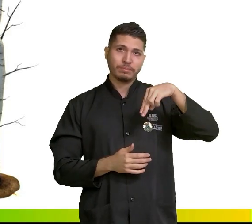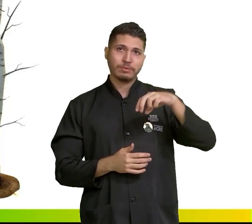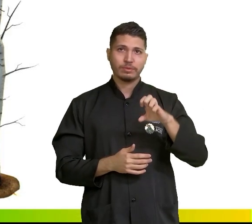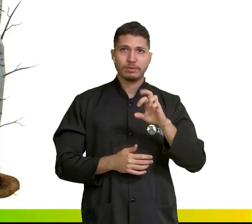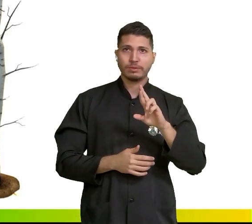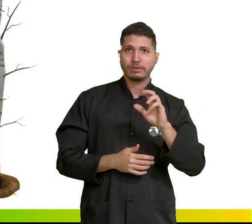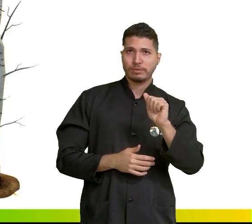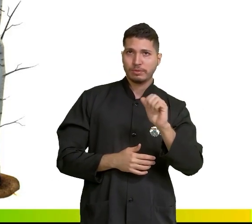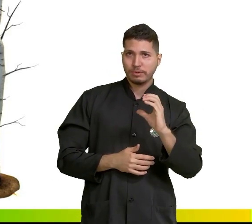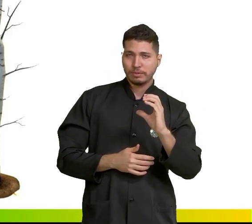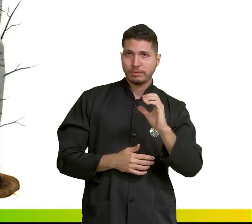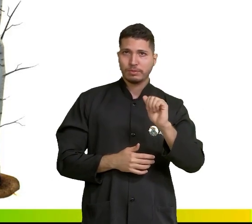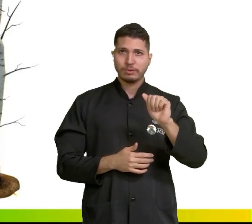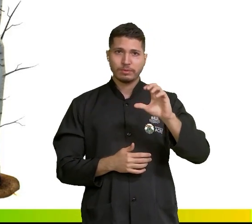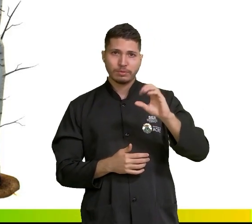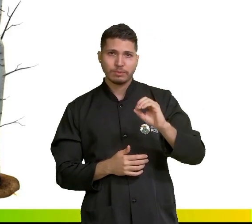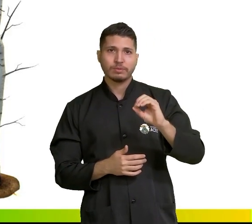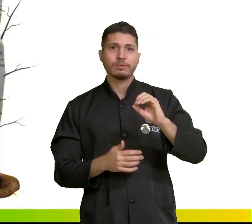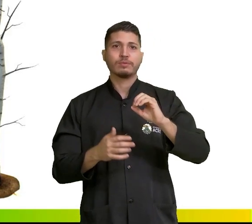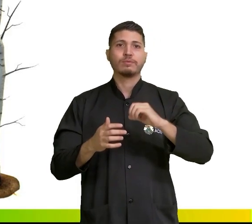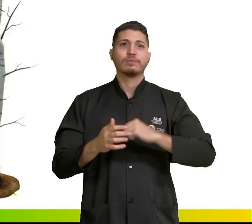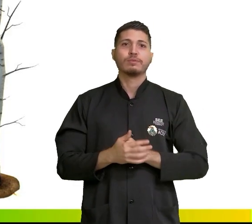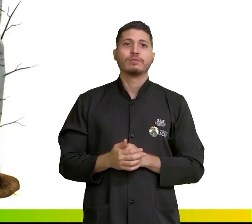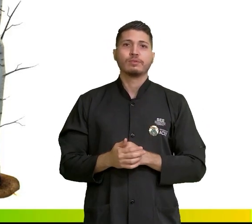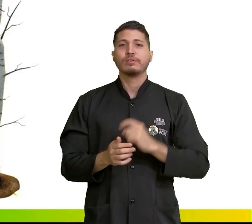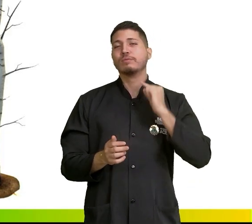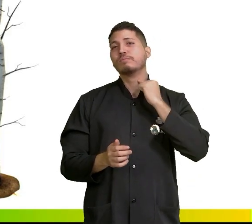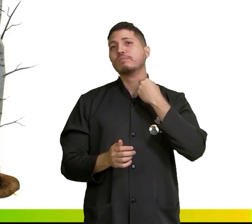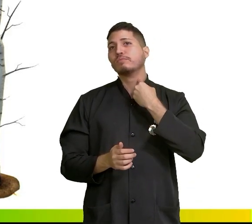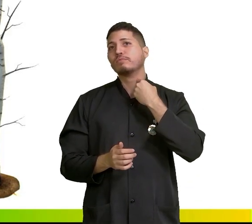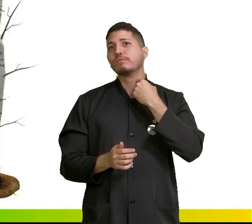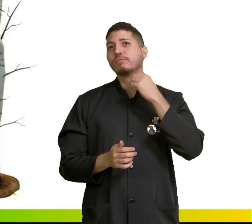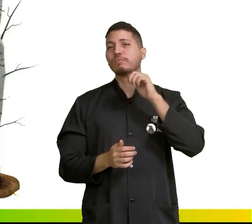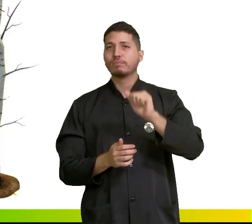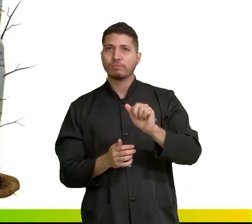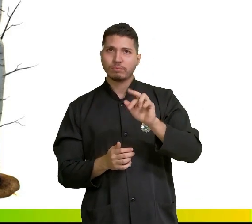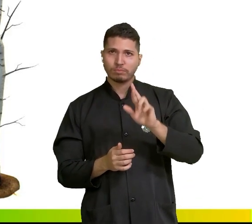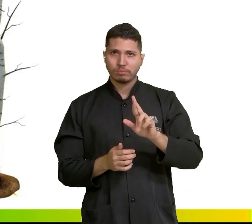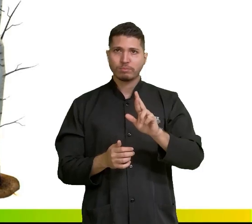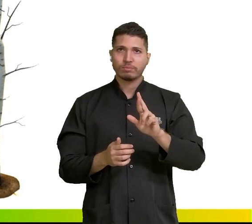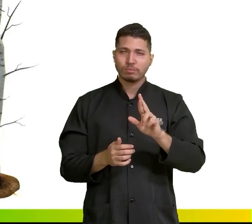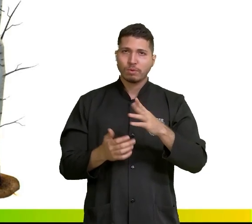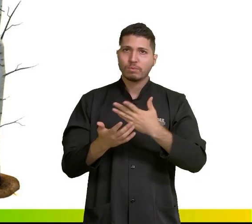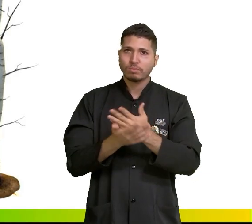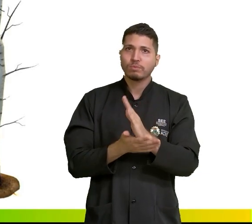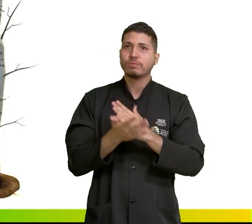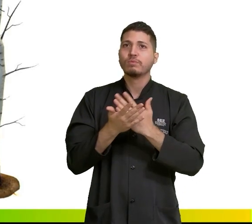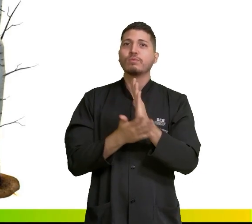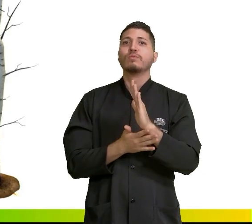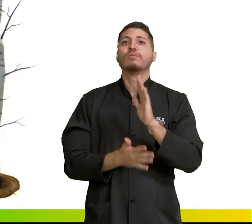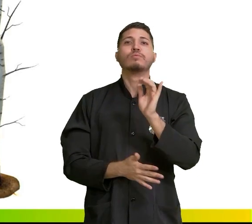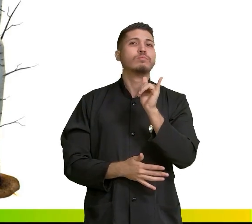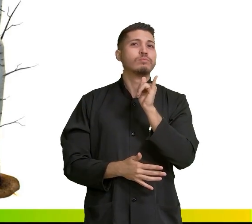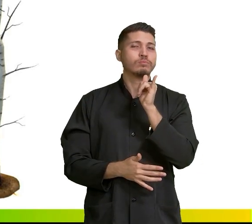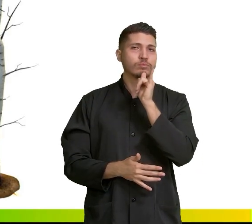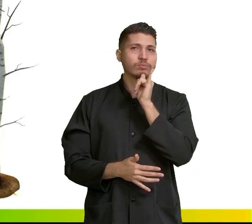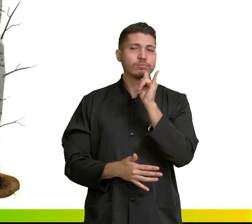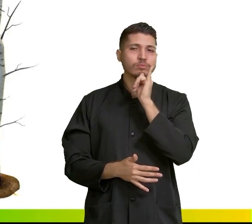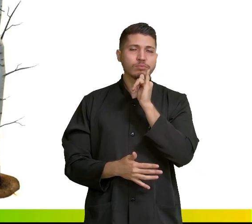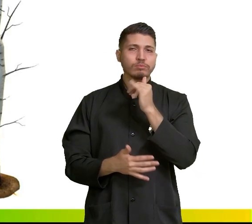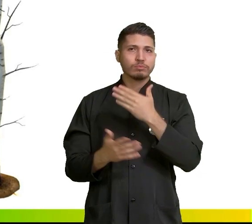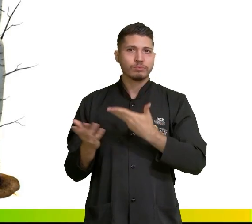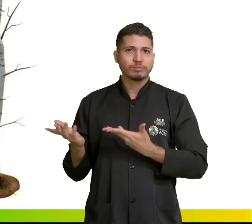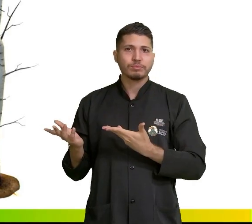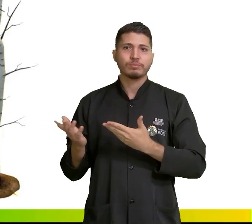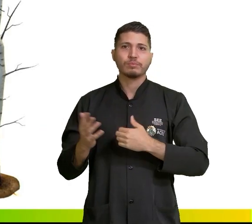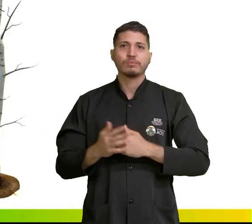predatória e também a poluição do ar. Então, essas são algumas formas de degradação do meio ambiente. Eu trouxe até algumas figuras que